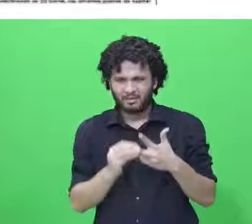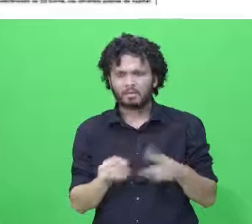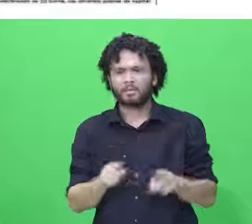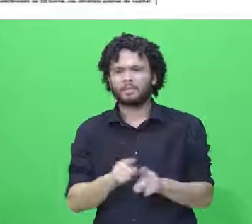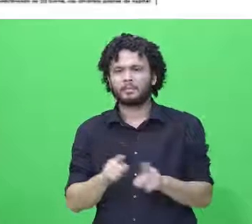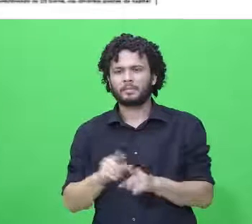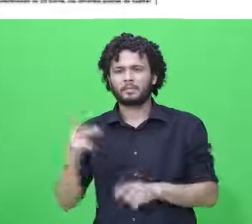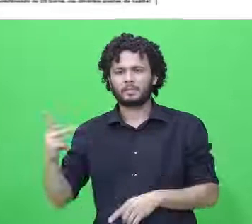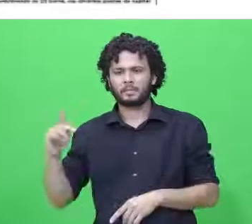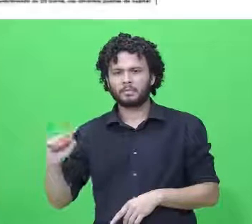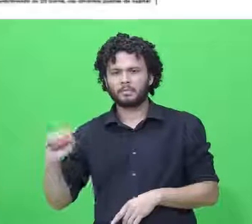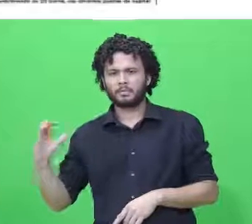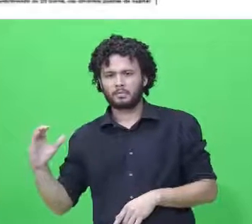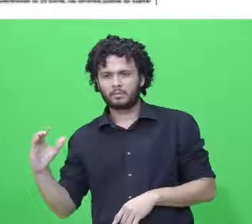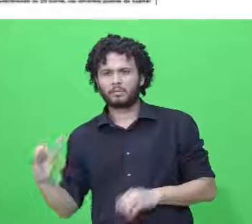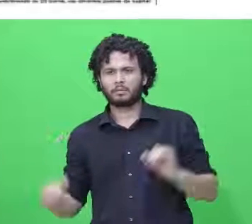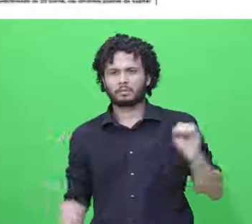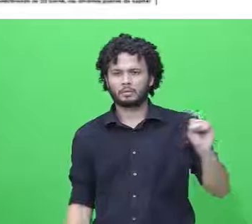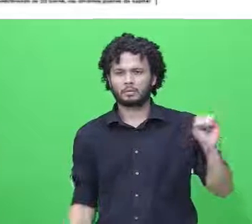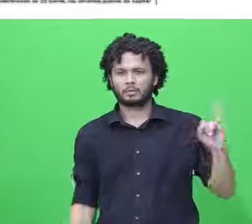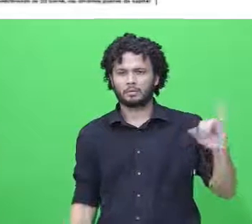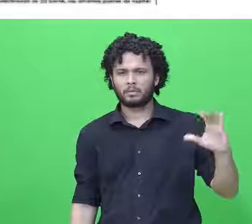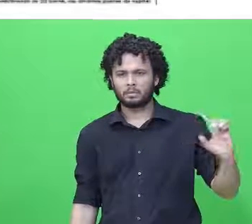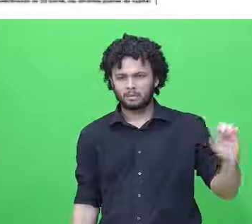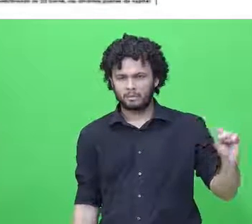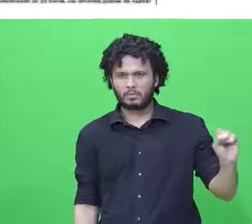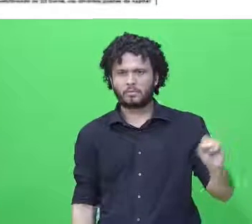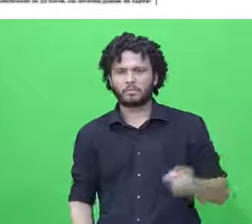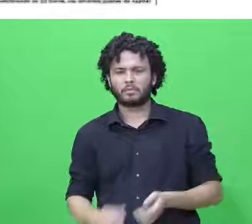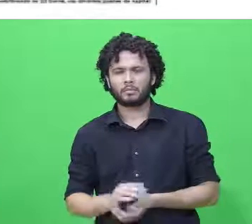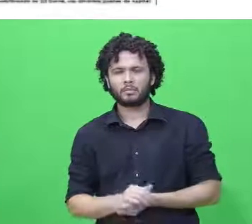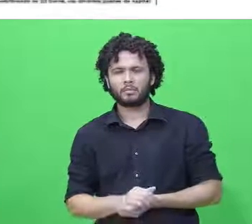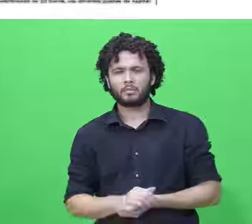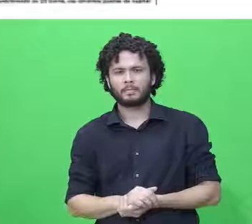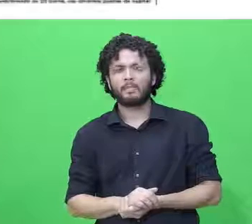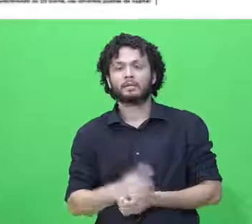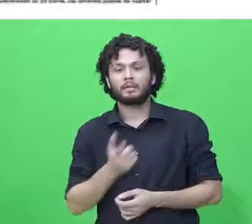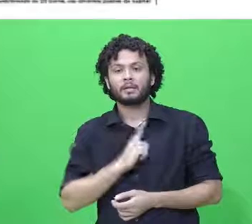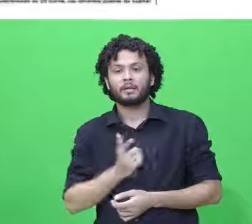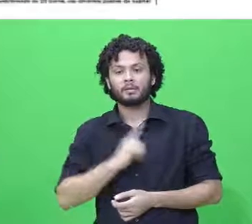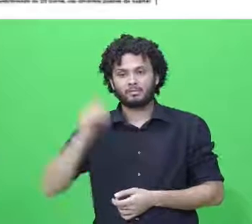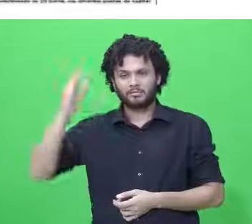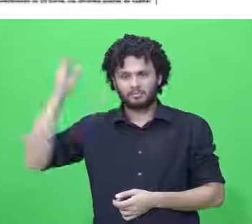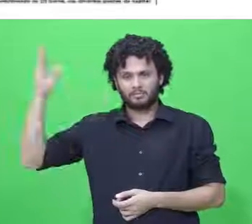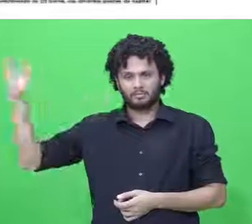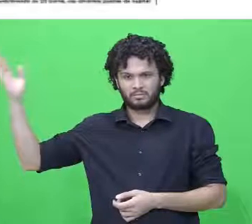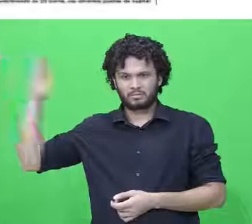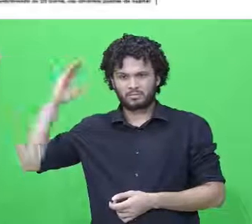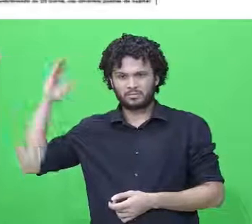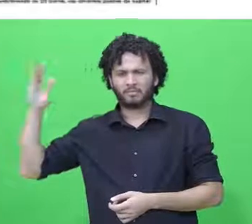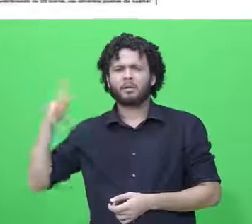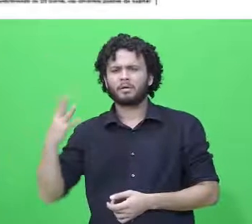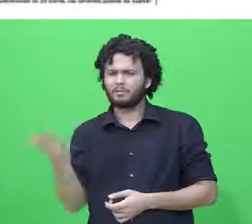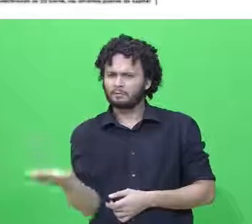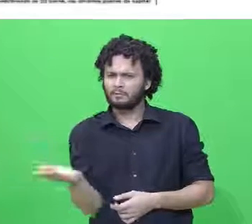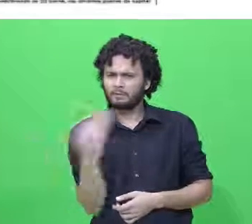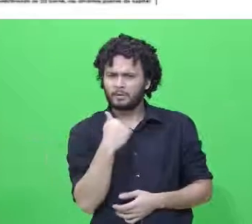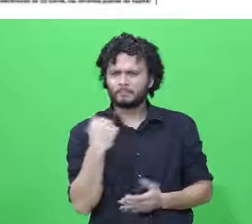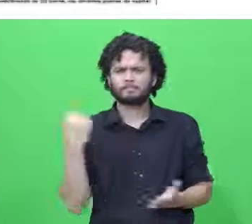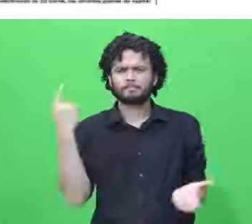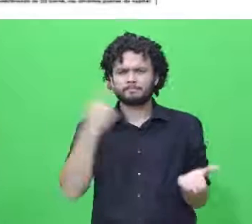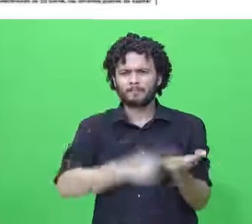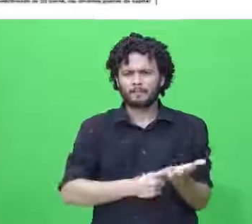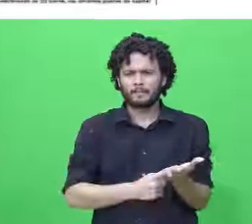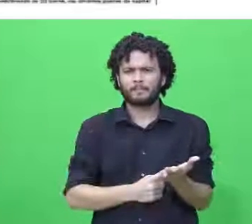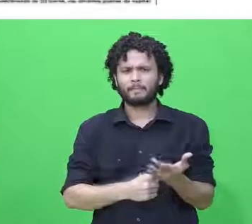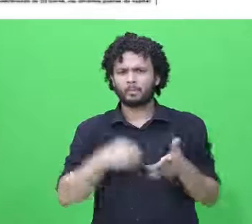e no CIS, tá? Então, olha só, o primeiro cartaz de você tem um dever a cumprir, né? Aliste-se, ou seja, vem então